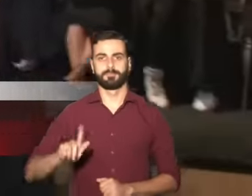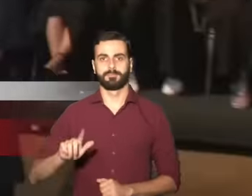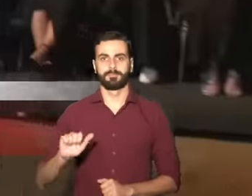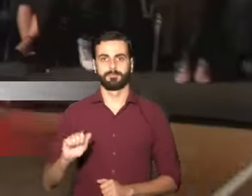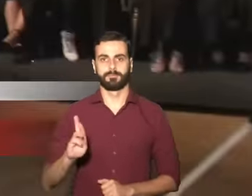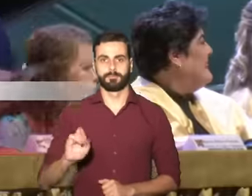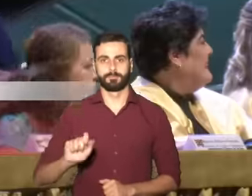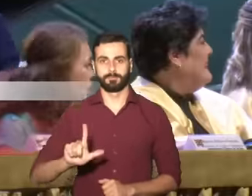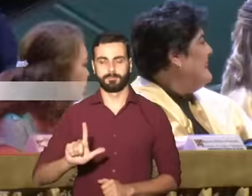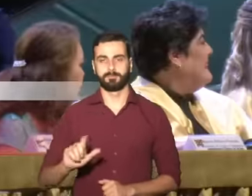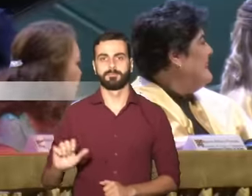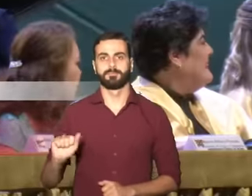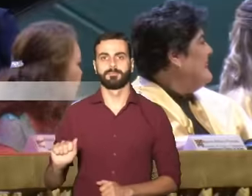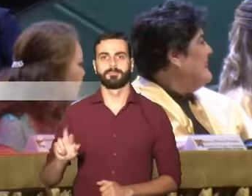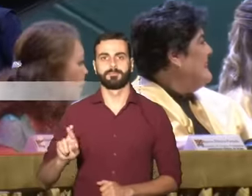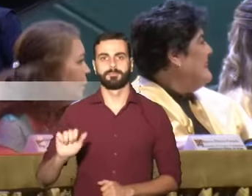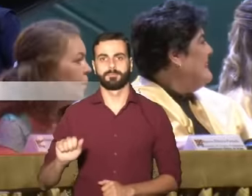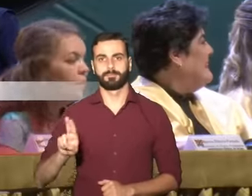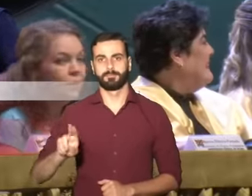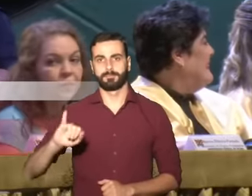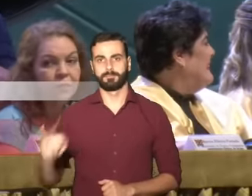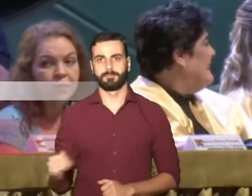Gabriel Neto Araújo.